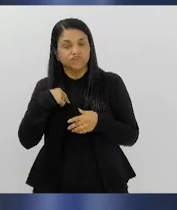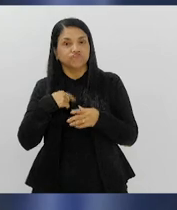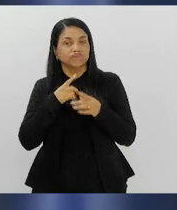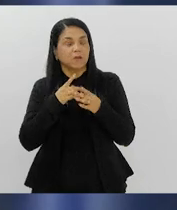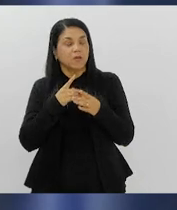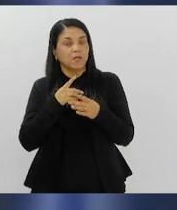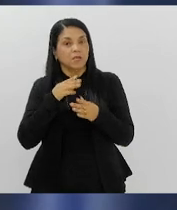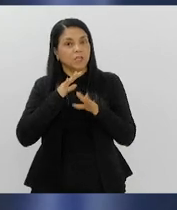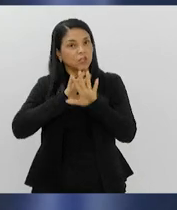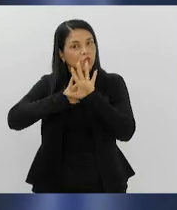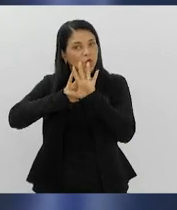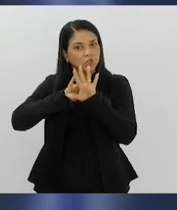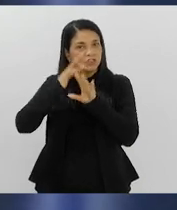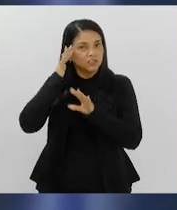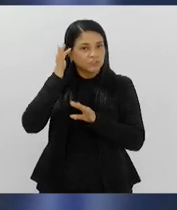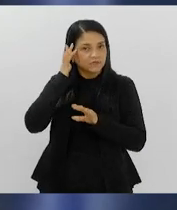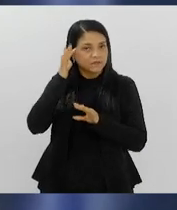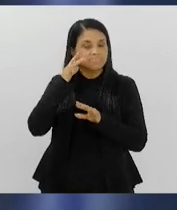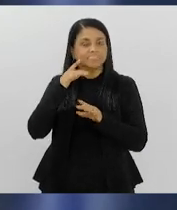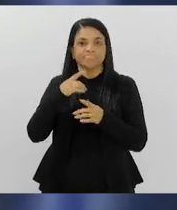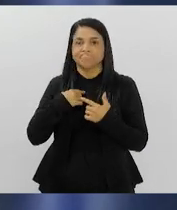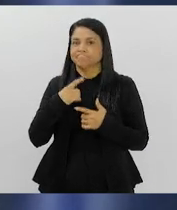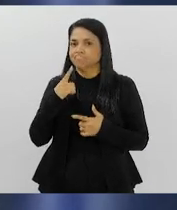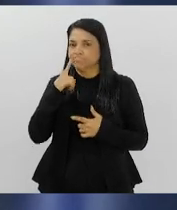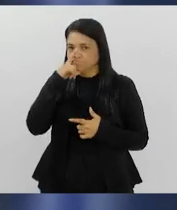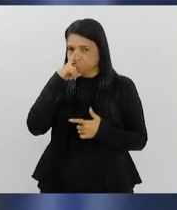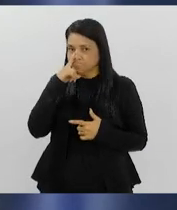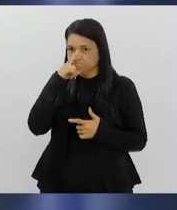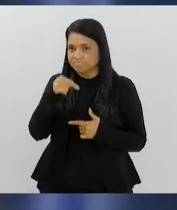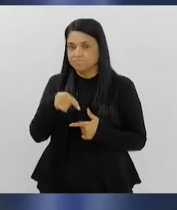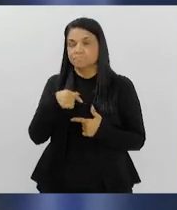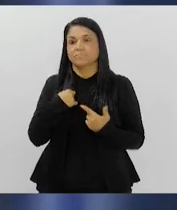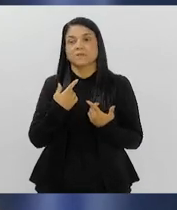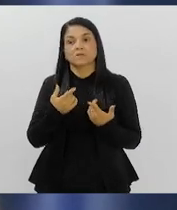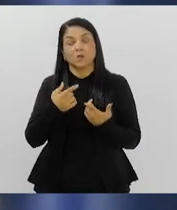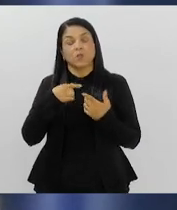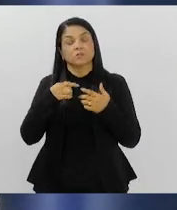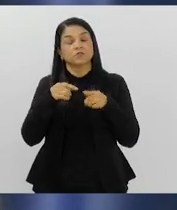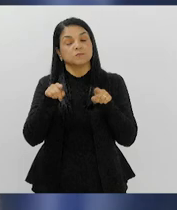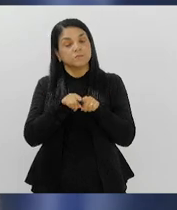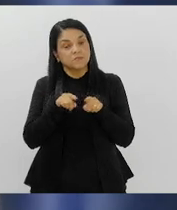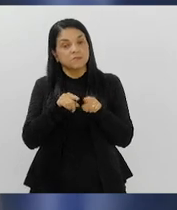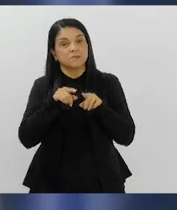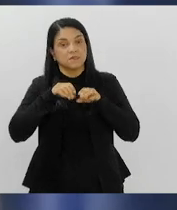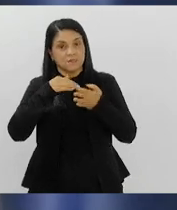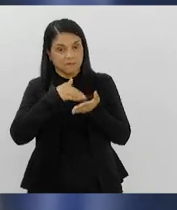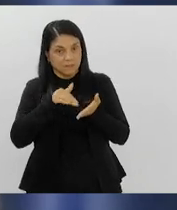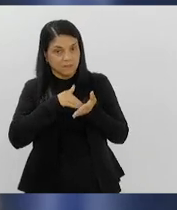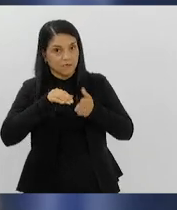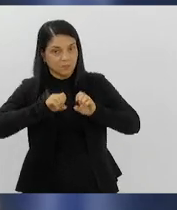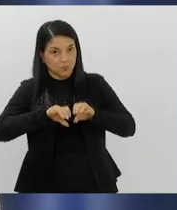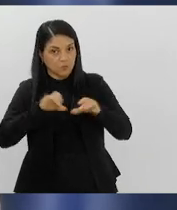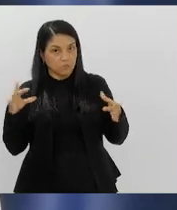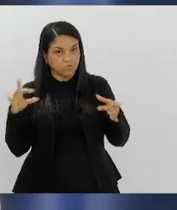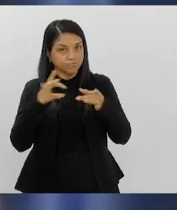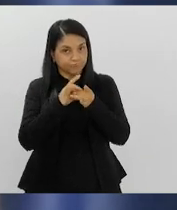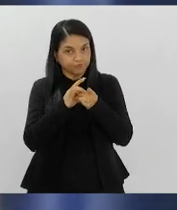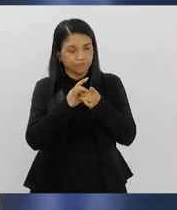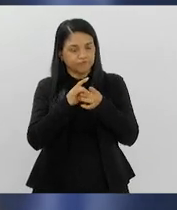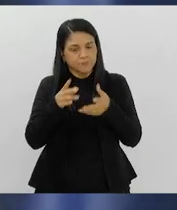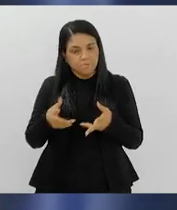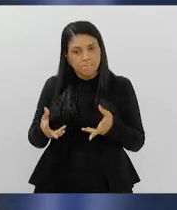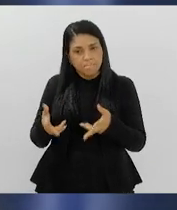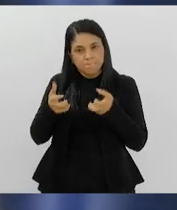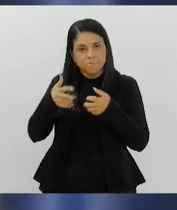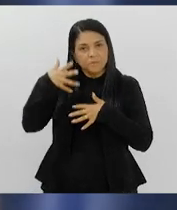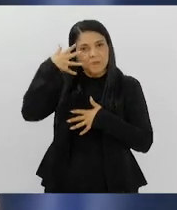Bom, a partir daí, né, a gente sentou com a educação, fomos mapear, estudando a Secretaria de Educação também, e vimos o seguinte: quando a gente dava aquelas palestras